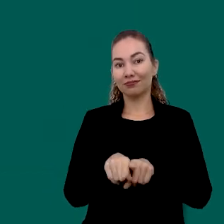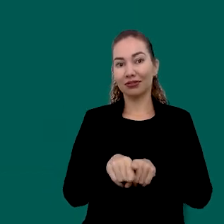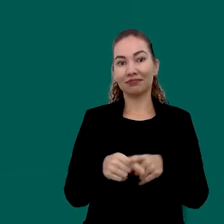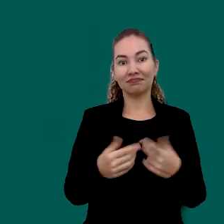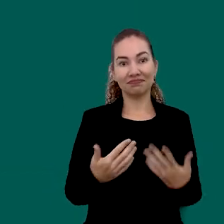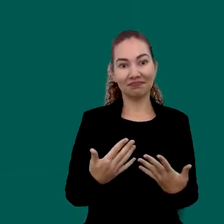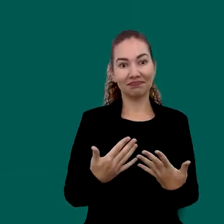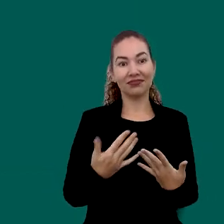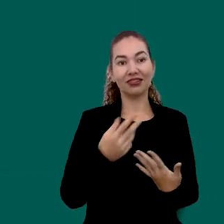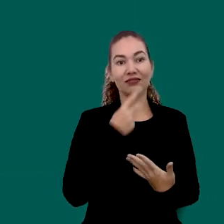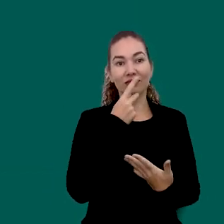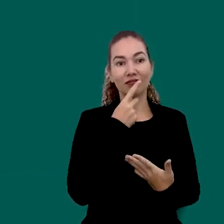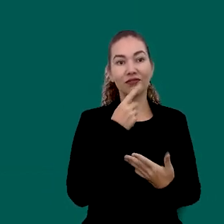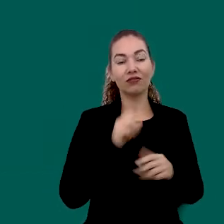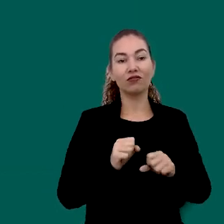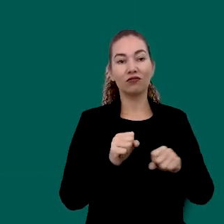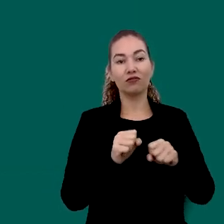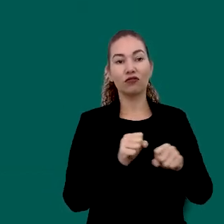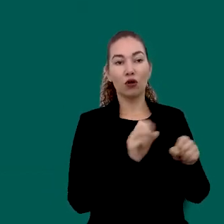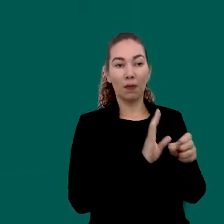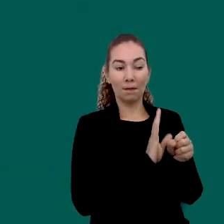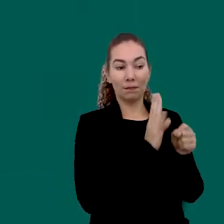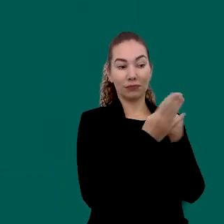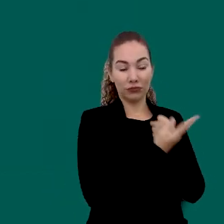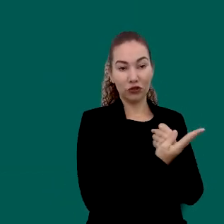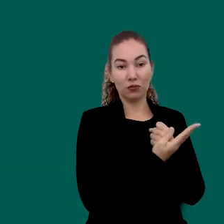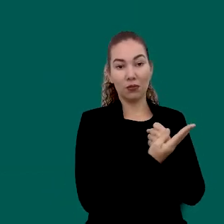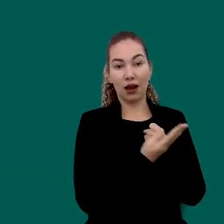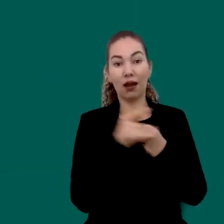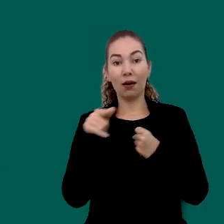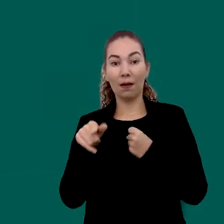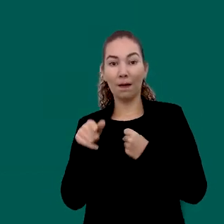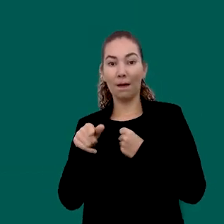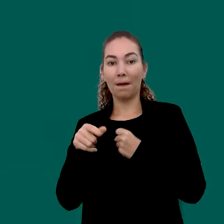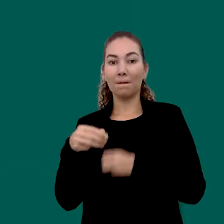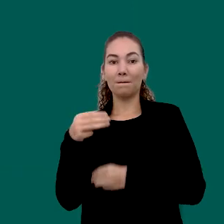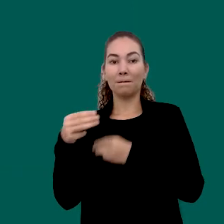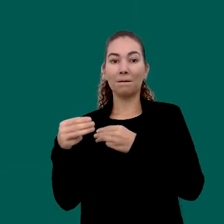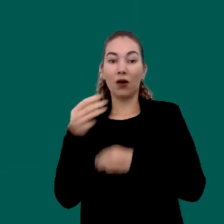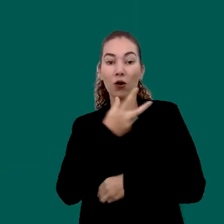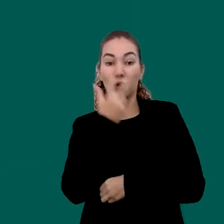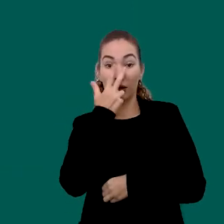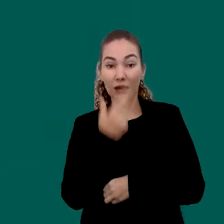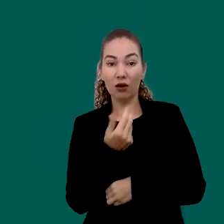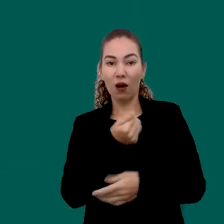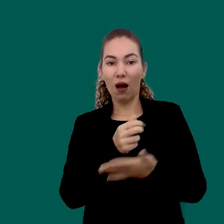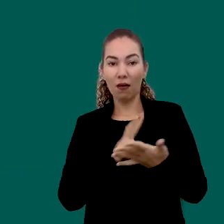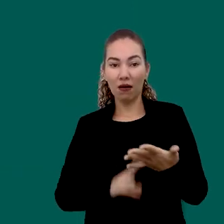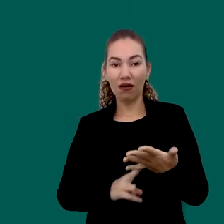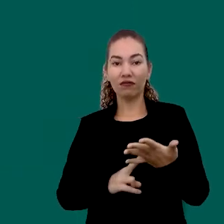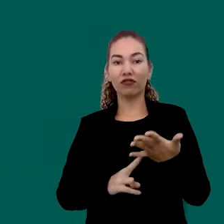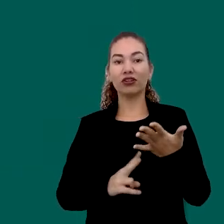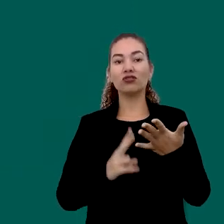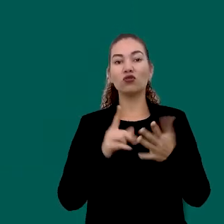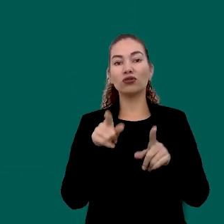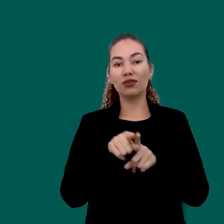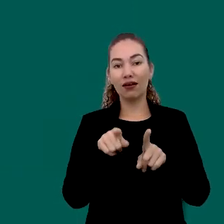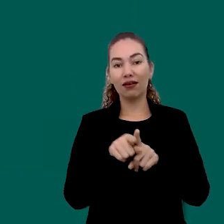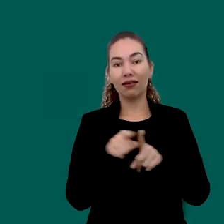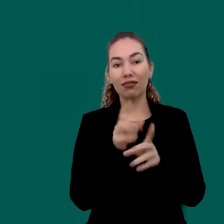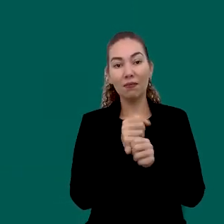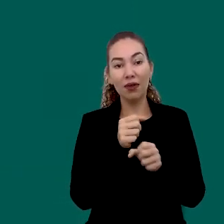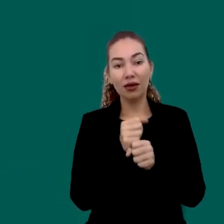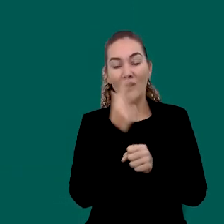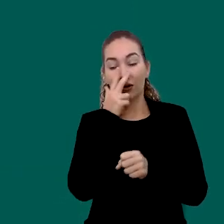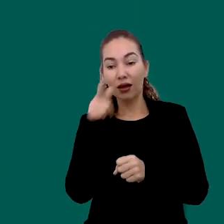Então, a gente está falando de um supermercado de bairro, com o mesmo número de avaliações e a mesma pontuação de uma rede que